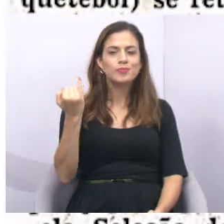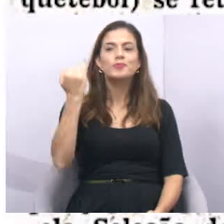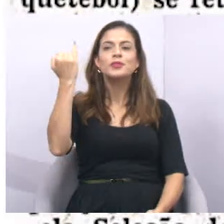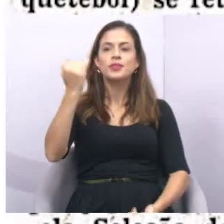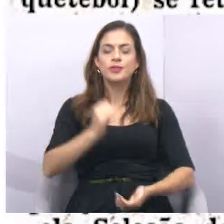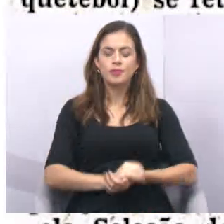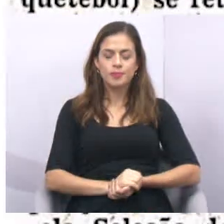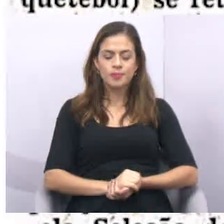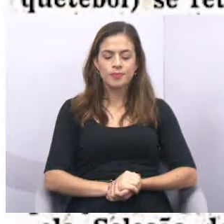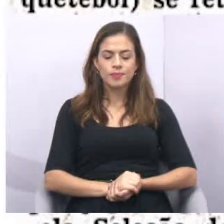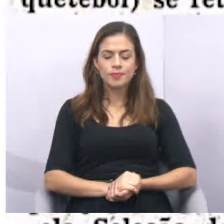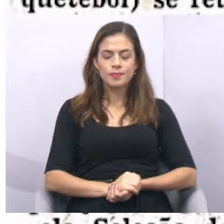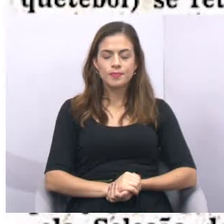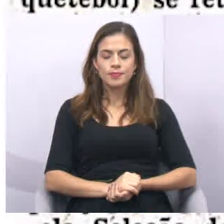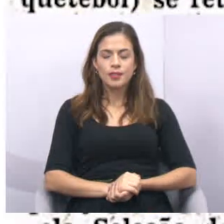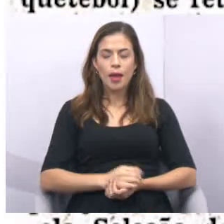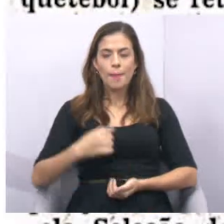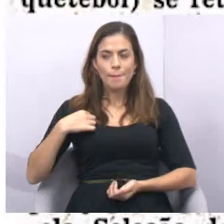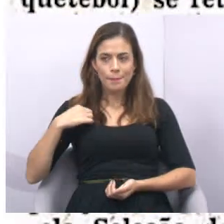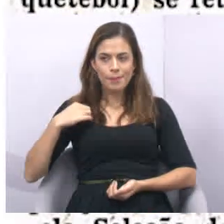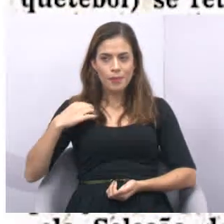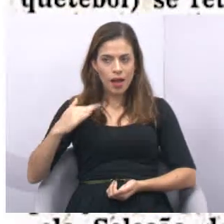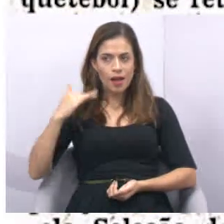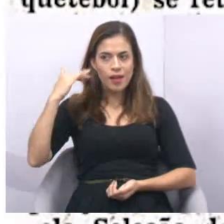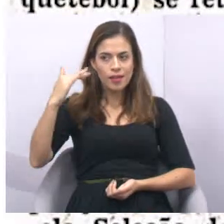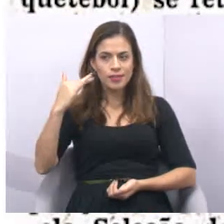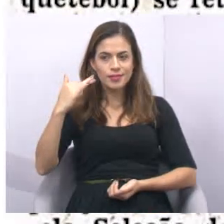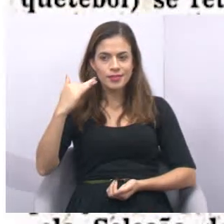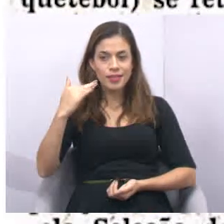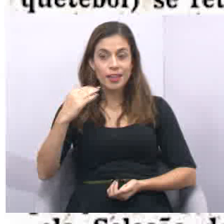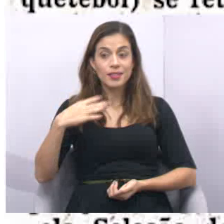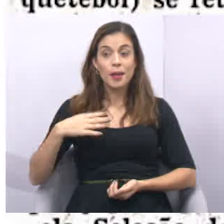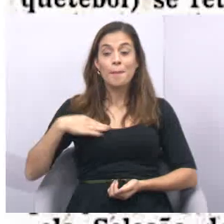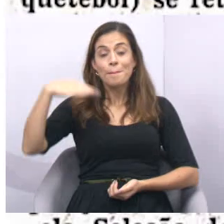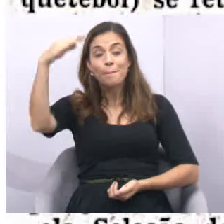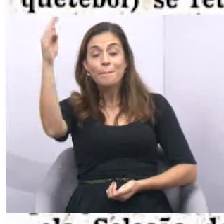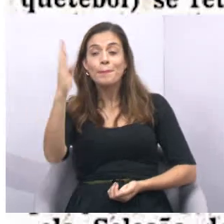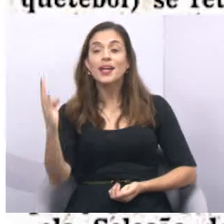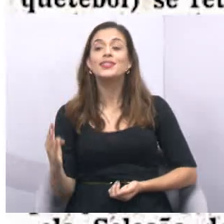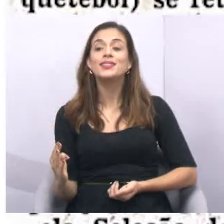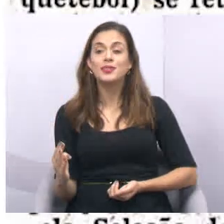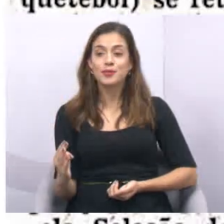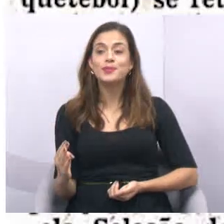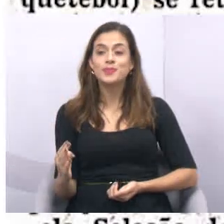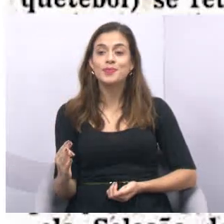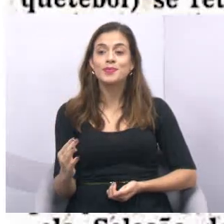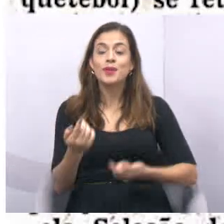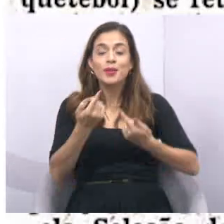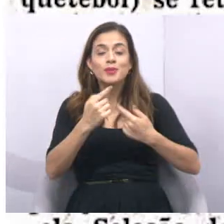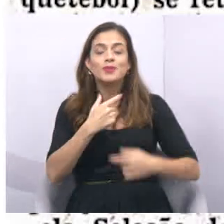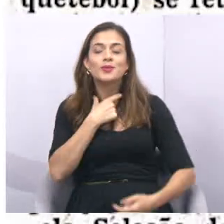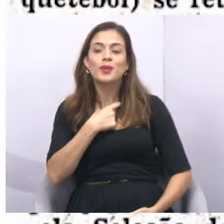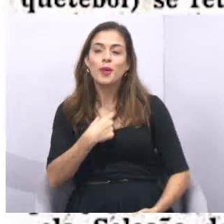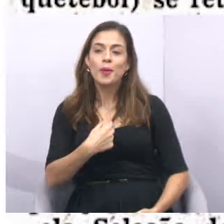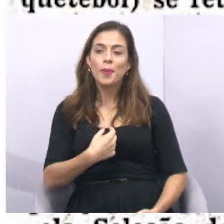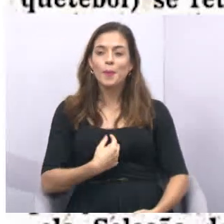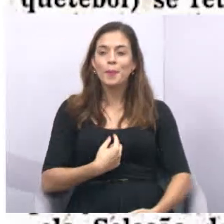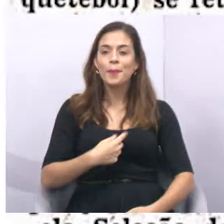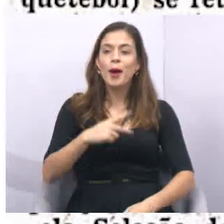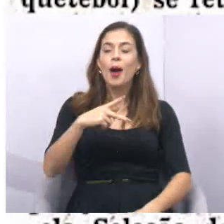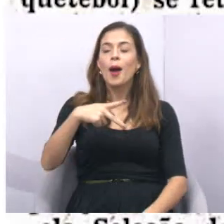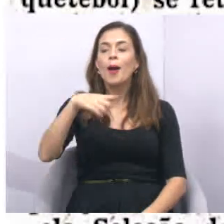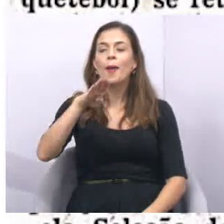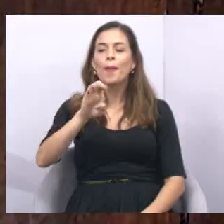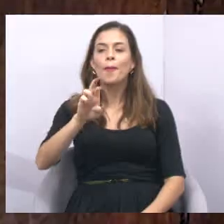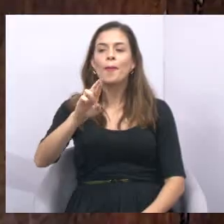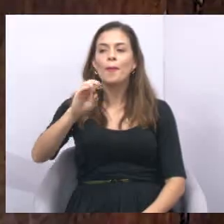Isso sem falar da maior das camisas, a da seleção brasileira, onde conquistou o bronze na Olimpíada de 64 em